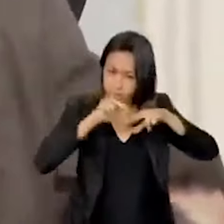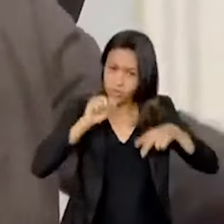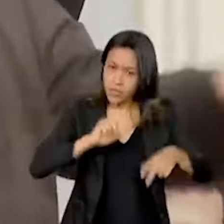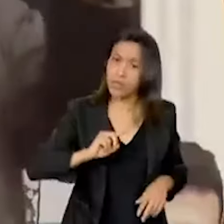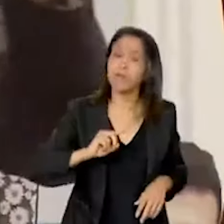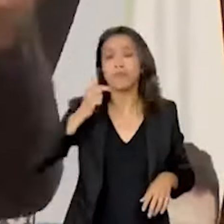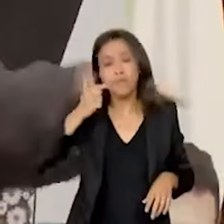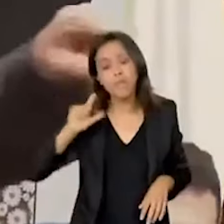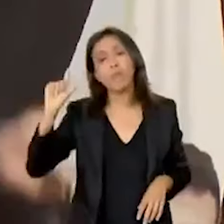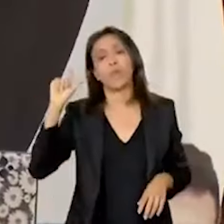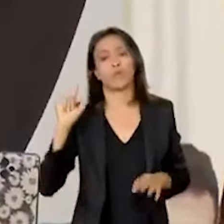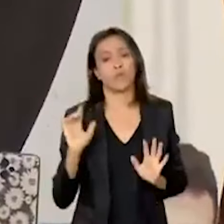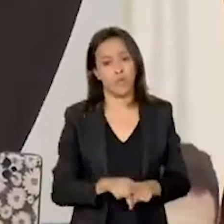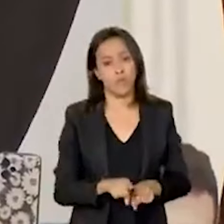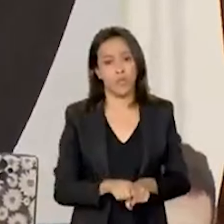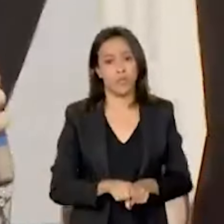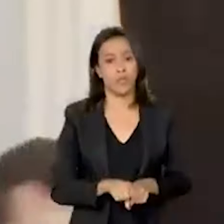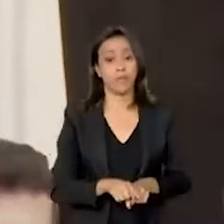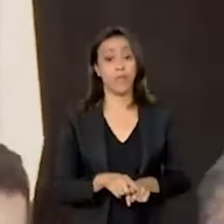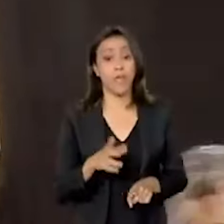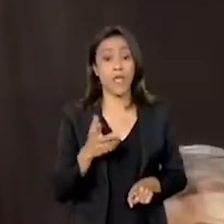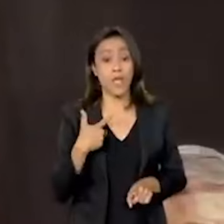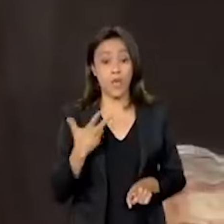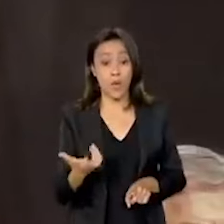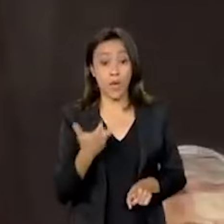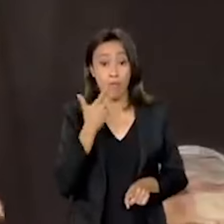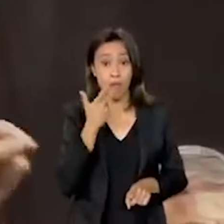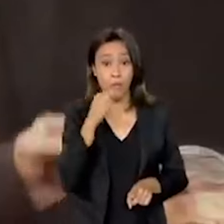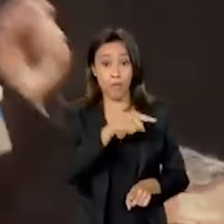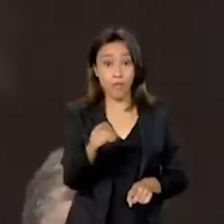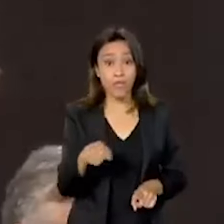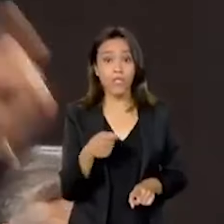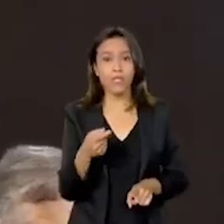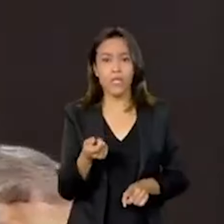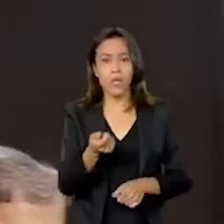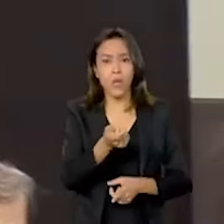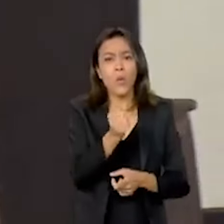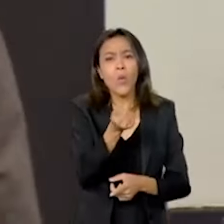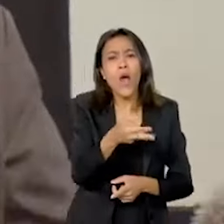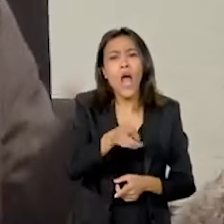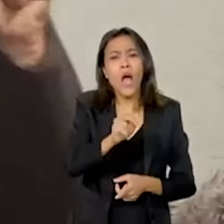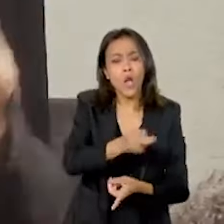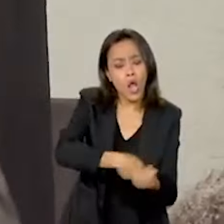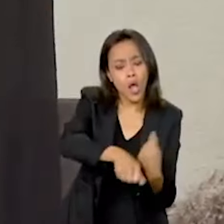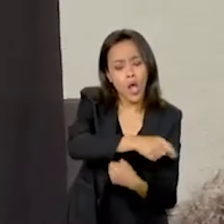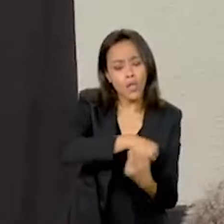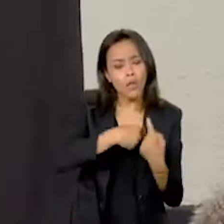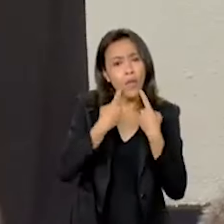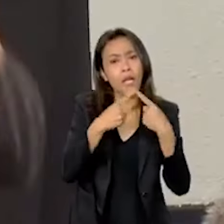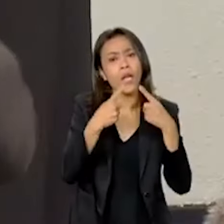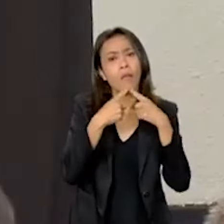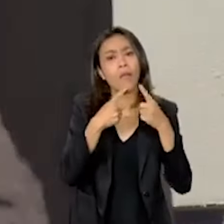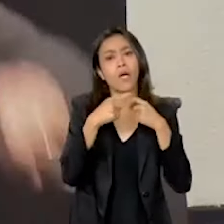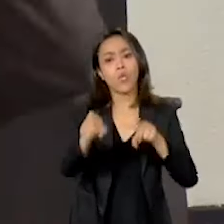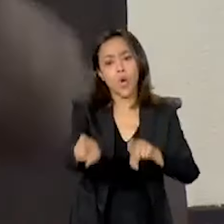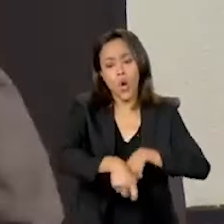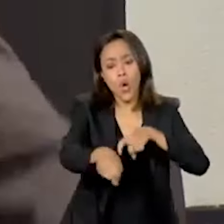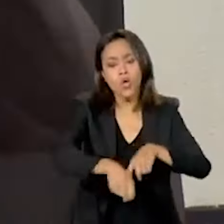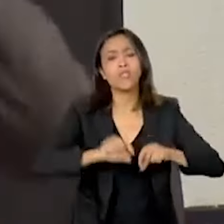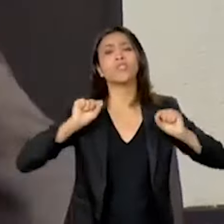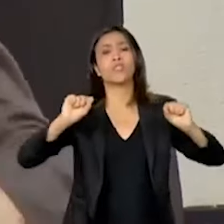E eu quero dizer para vocês outra coisa. O agronegócio está reclamando do quê? Porque, na verdade, é o seguinte,